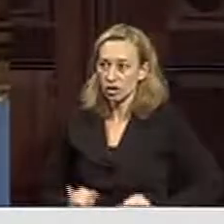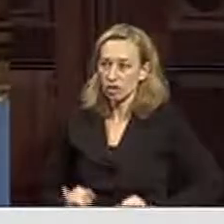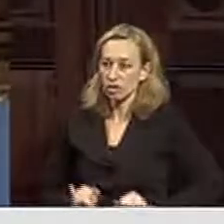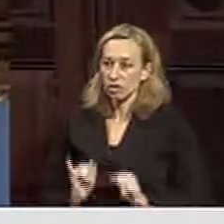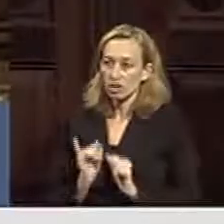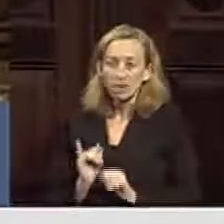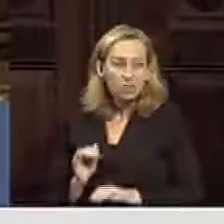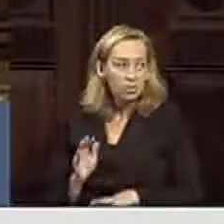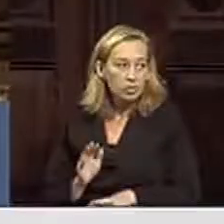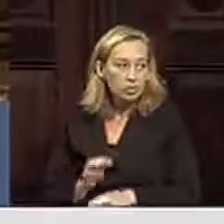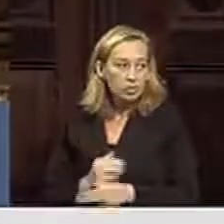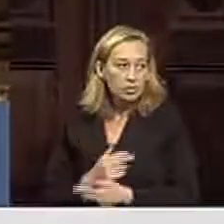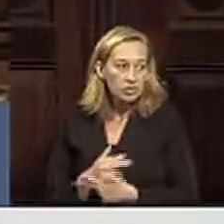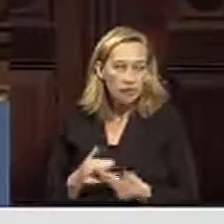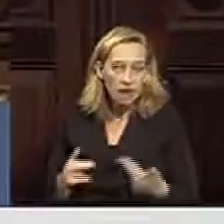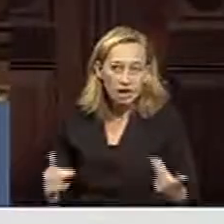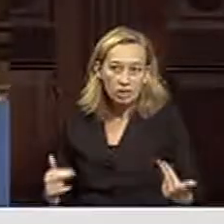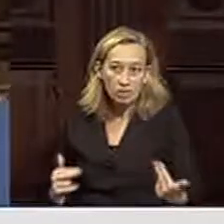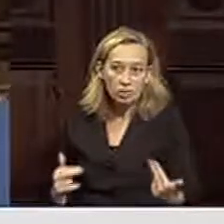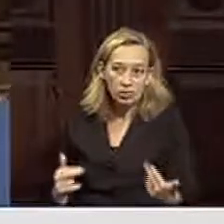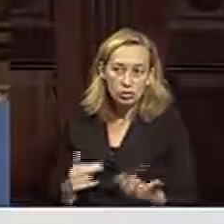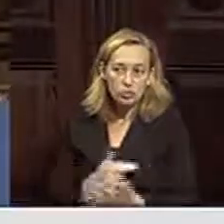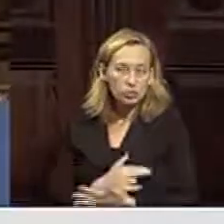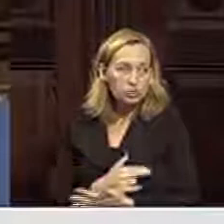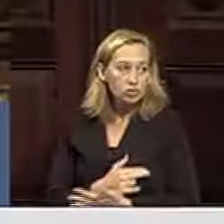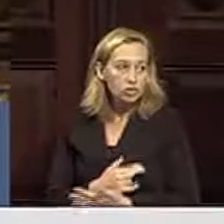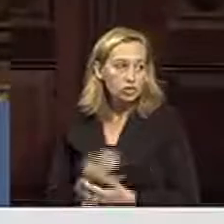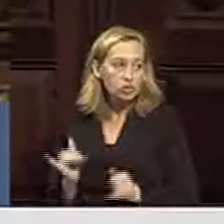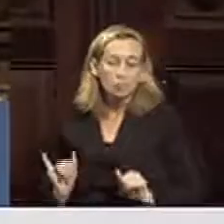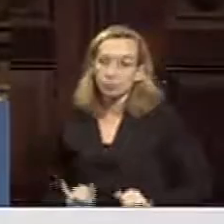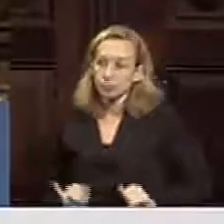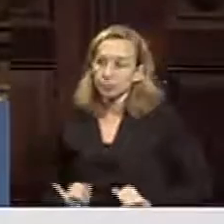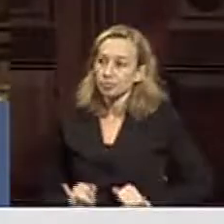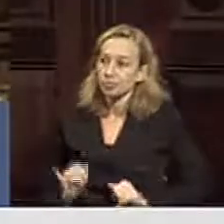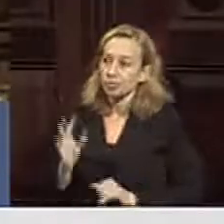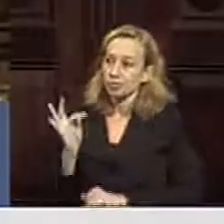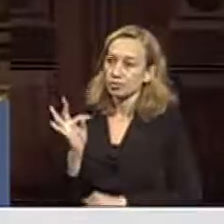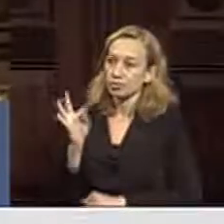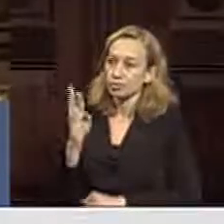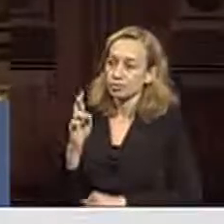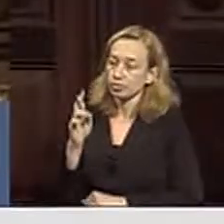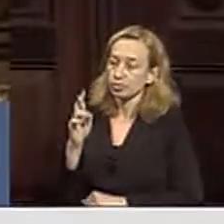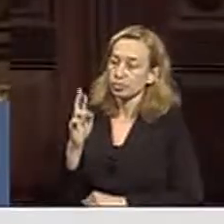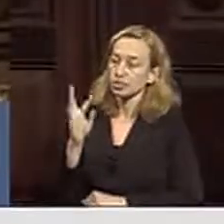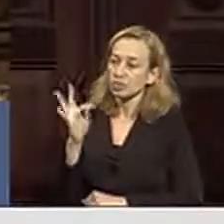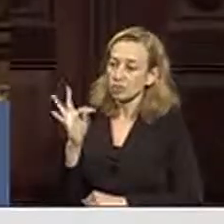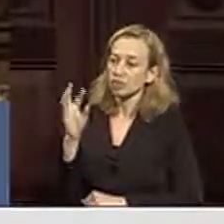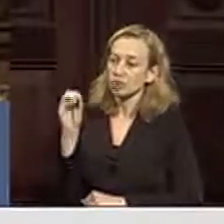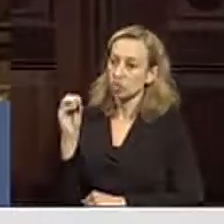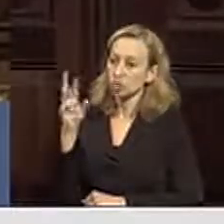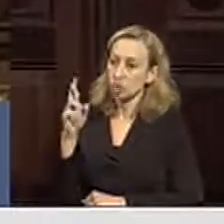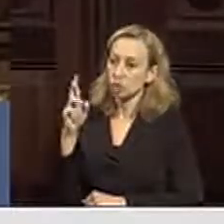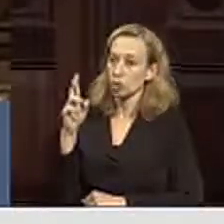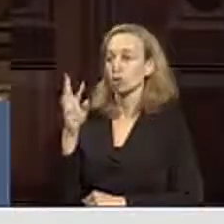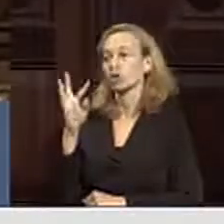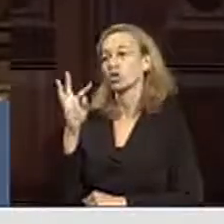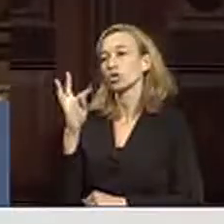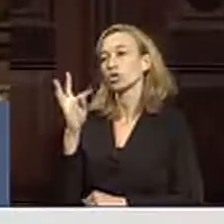Milhares de brasileiros, dezenas de milhares, sofreram torturas, sofreram diferentes formas de violência,